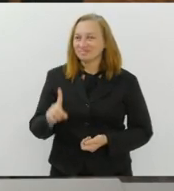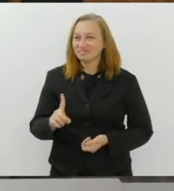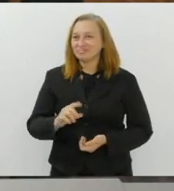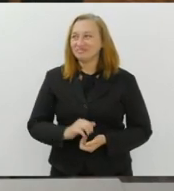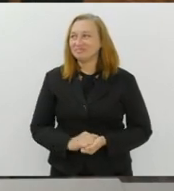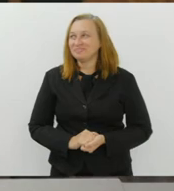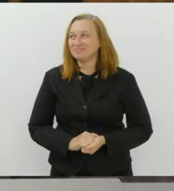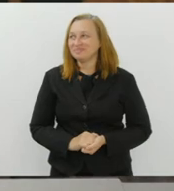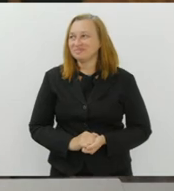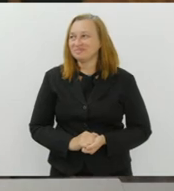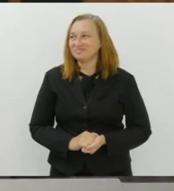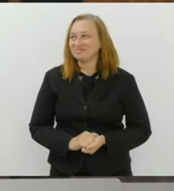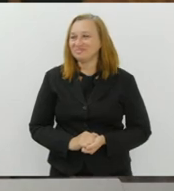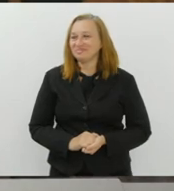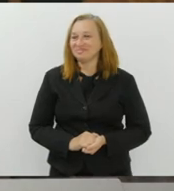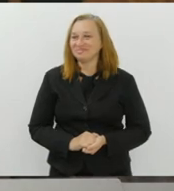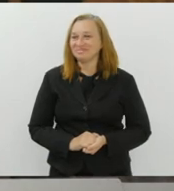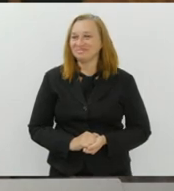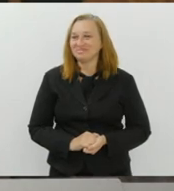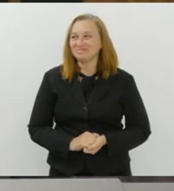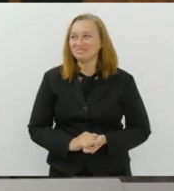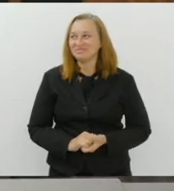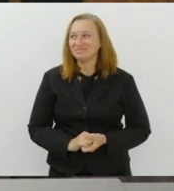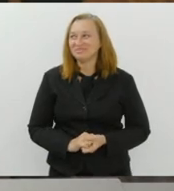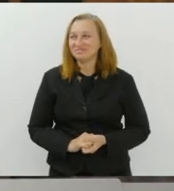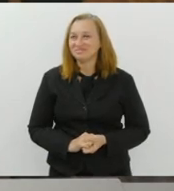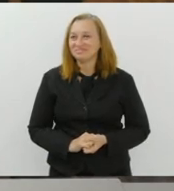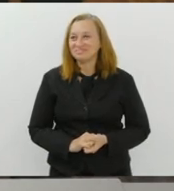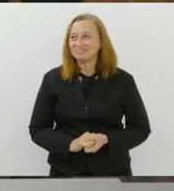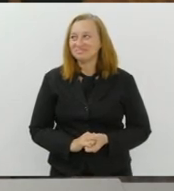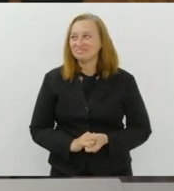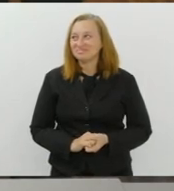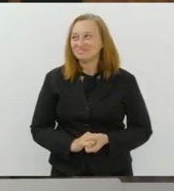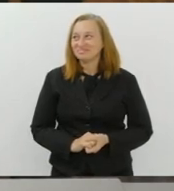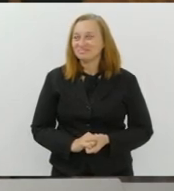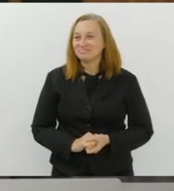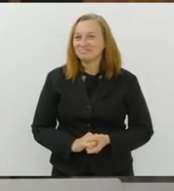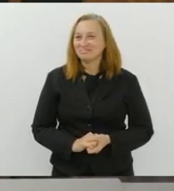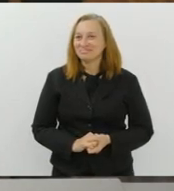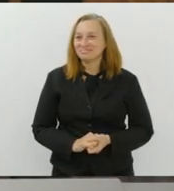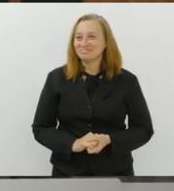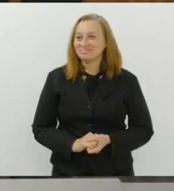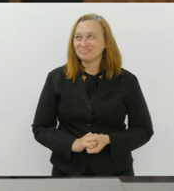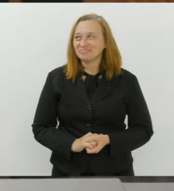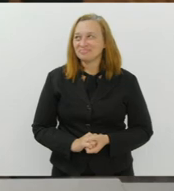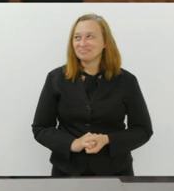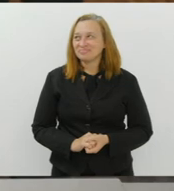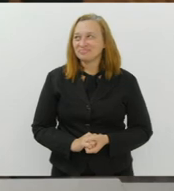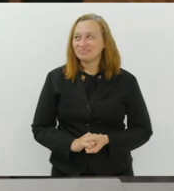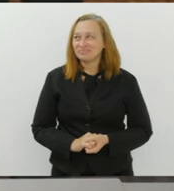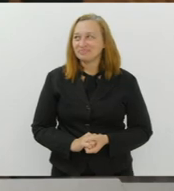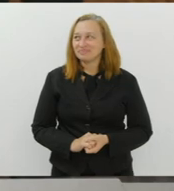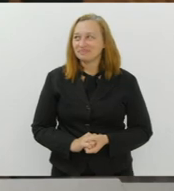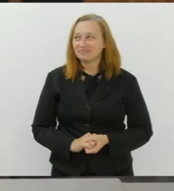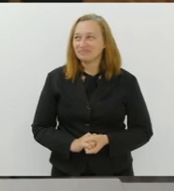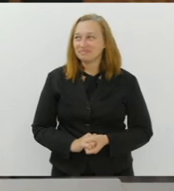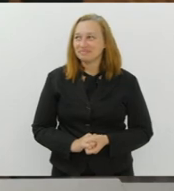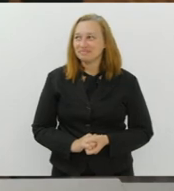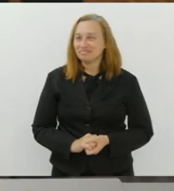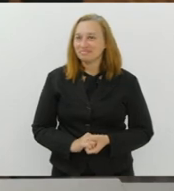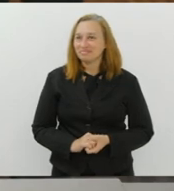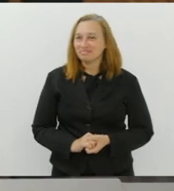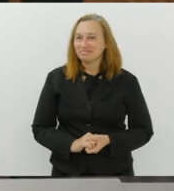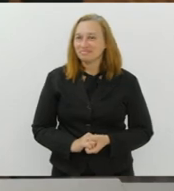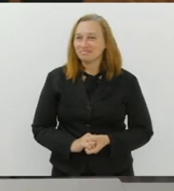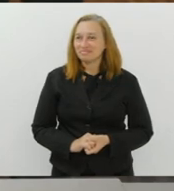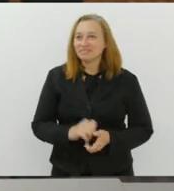deficiência, principalmente as pessoas do transtorno que sofrem com o transtorno do espectro autista, as pessoas